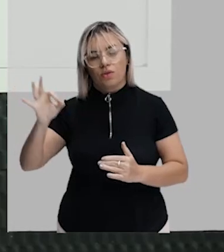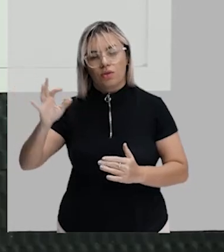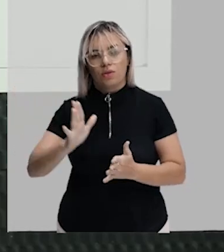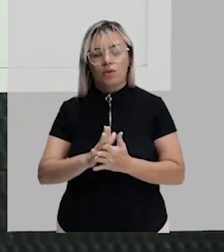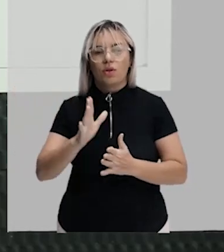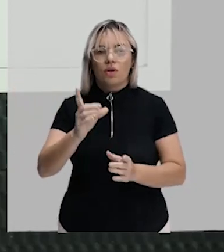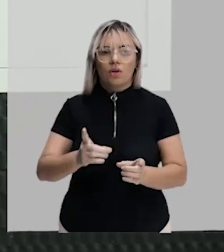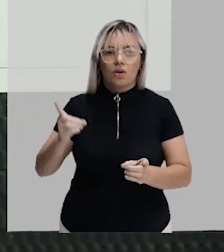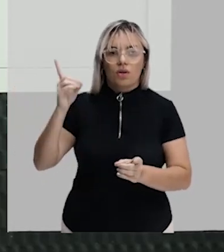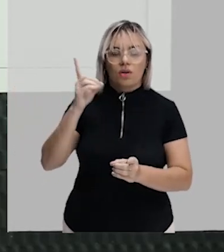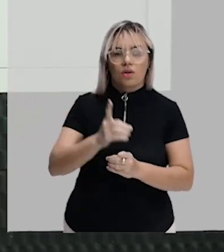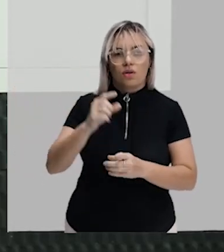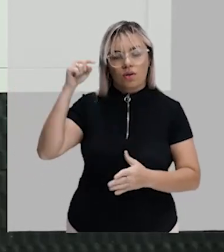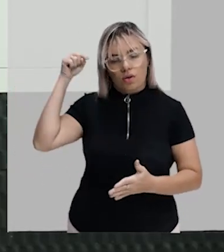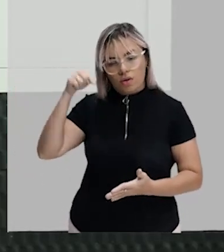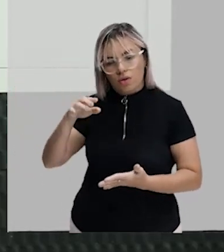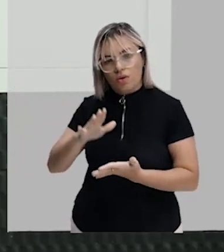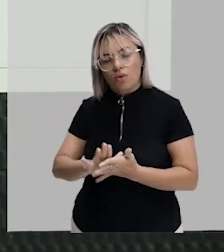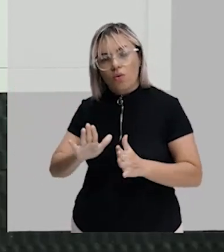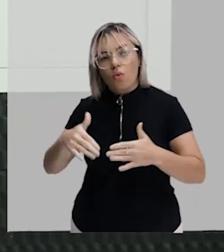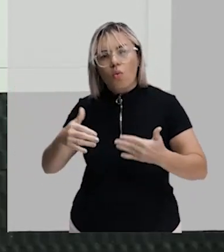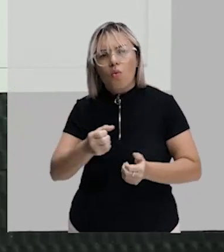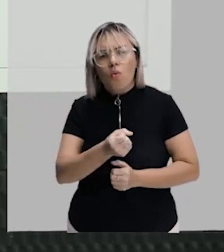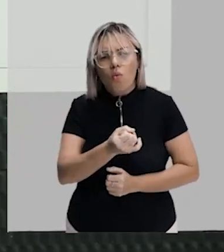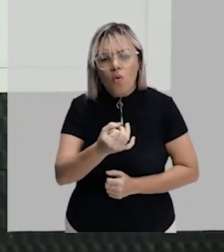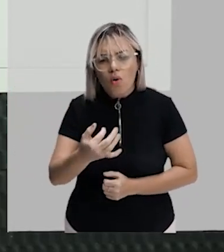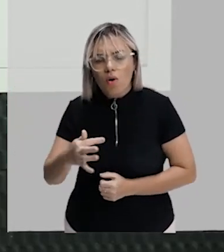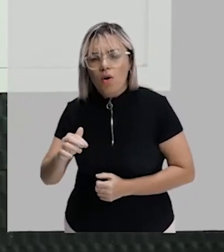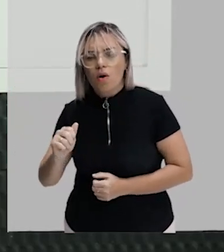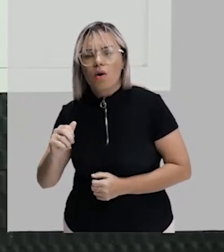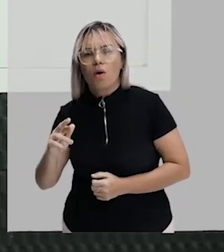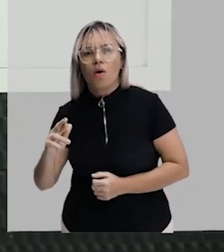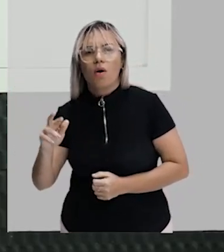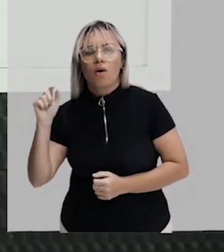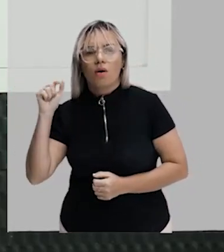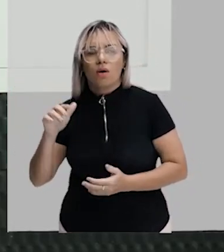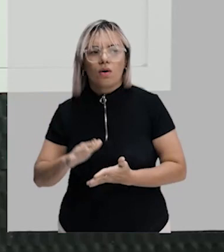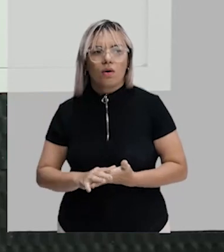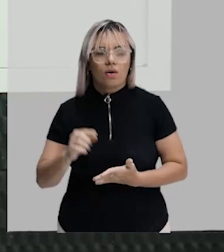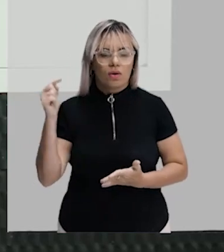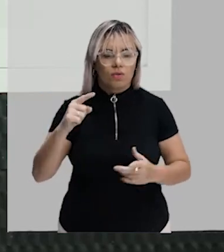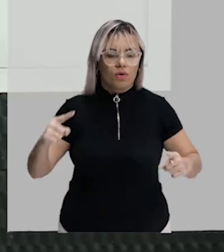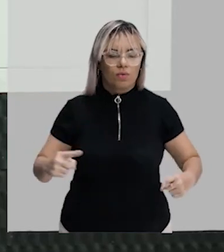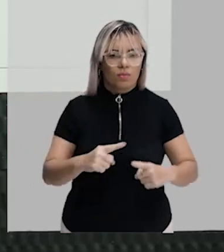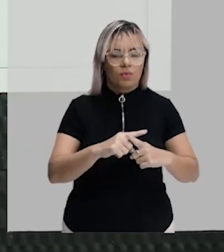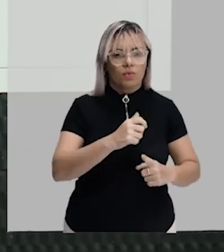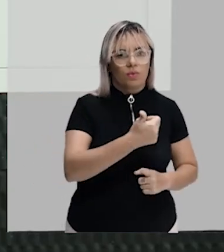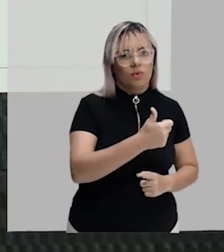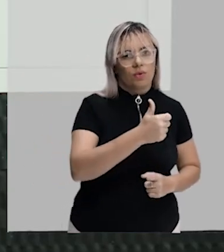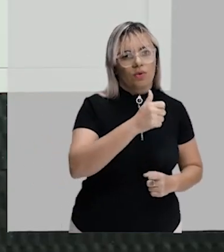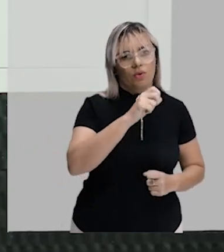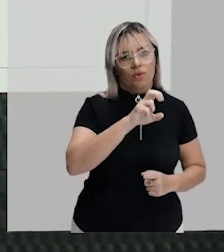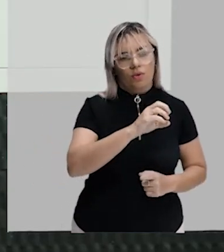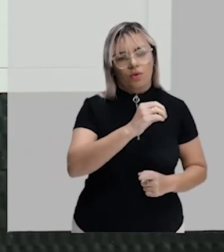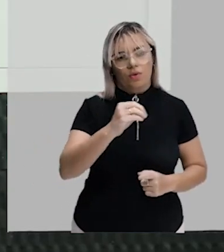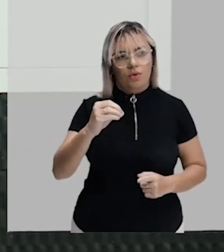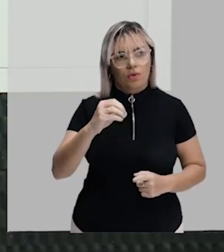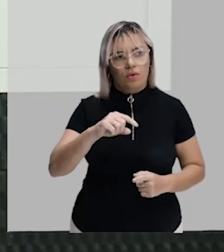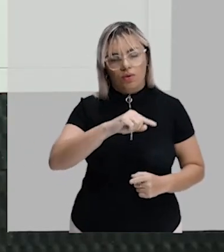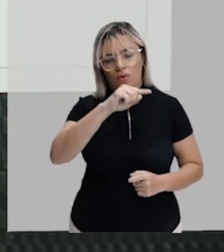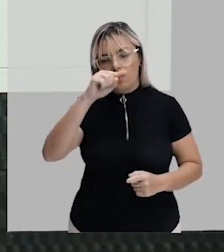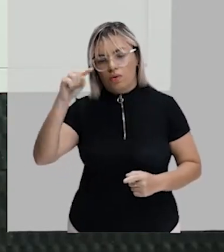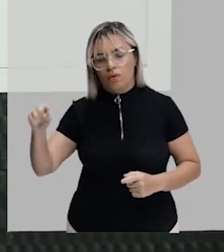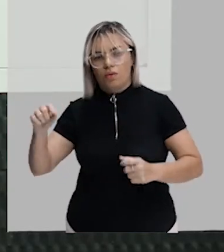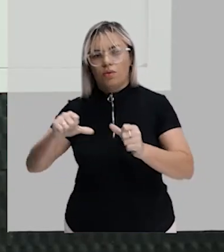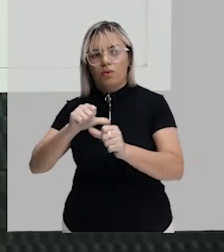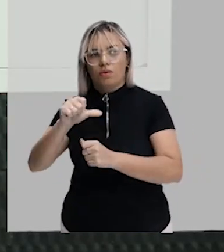foi o fator que foi multiplicado por 1.500 para ele virar 1.800, eu vou conseguir descobrir